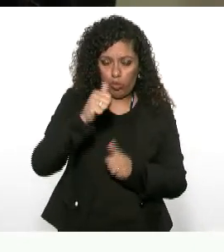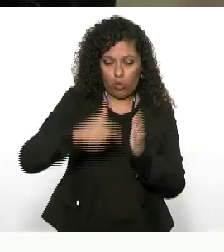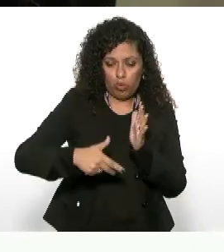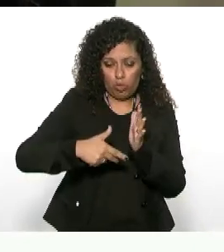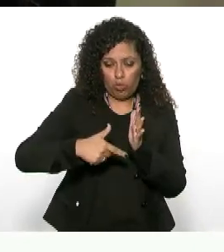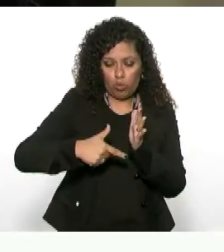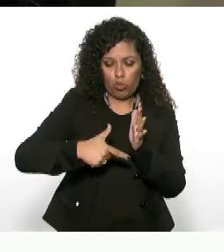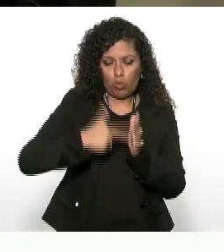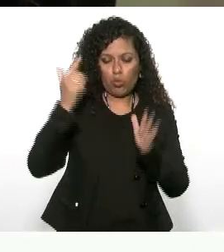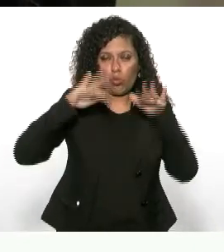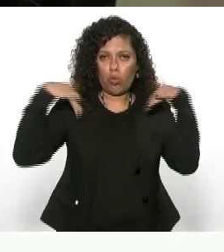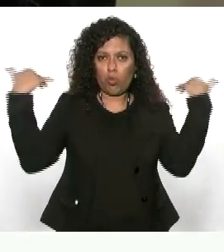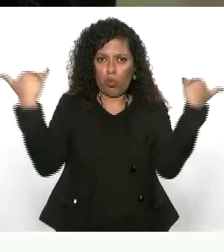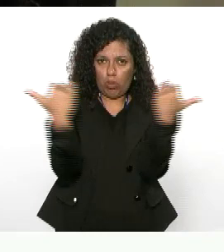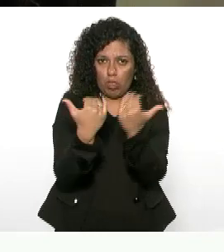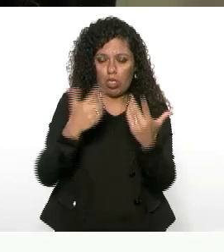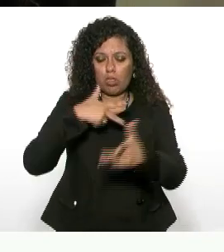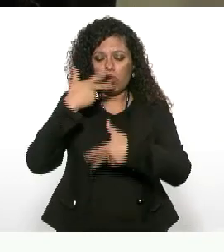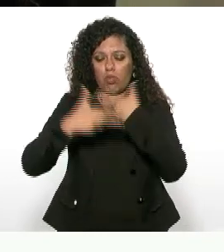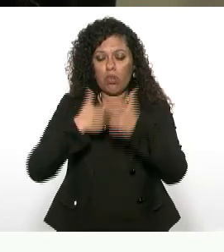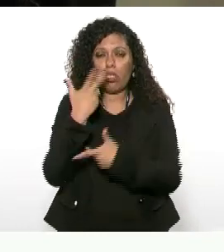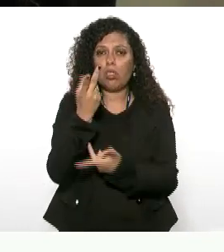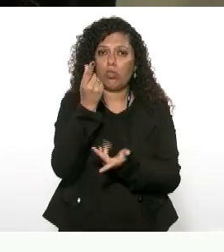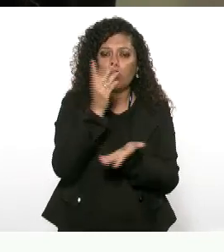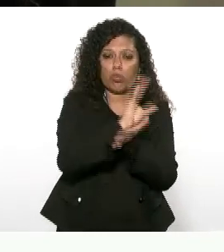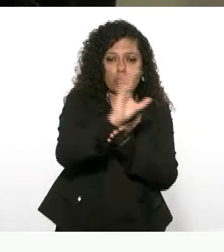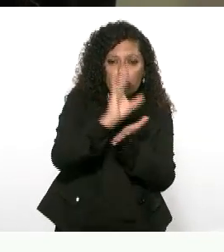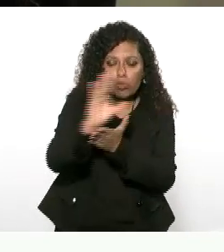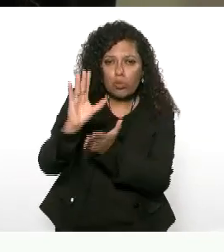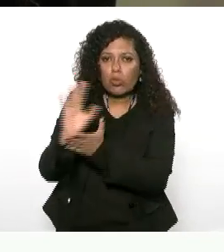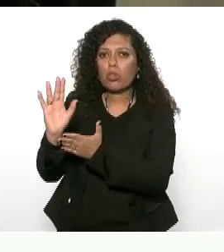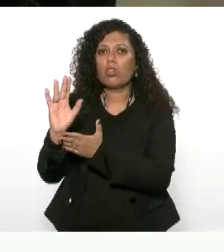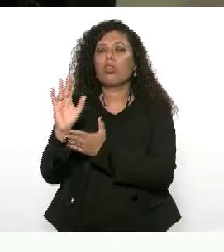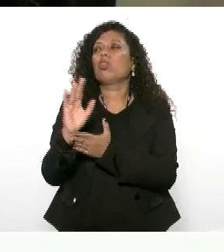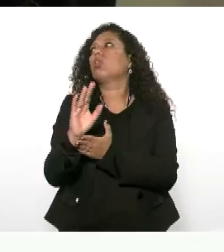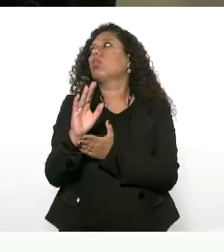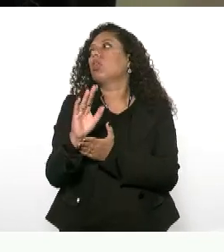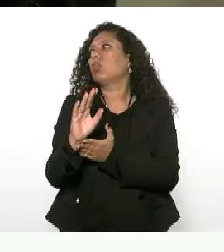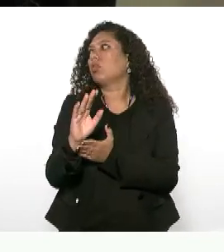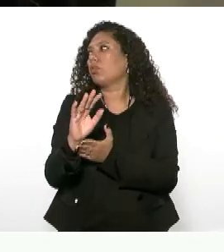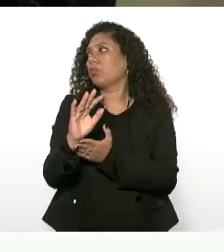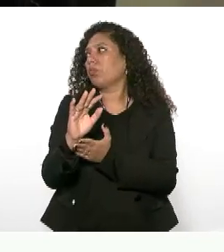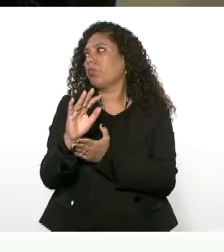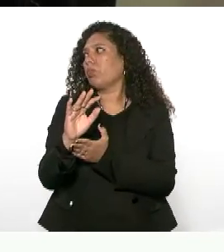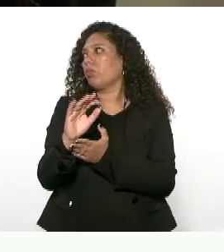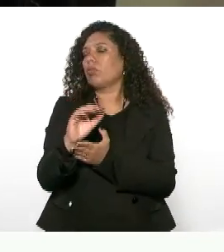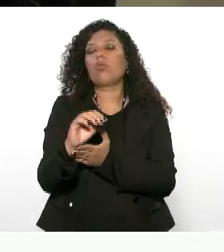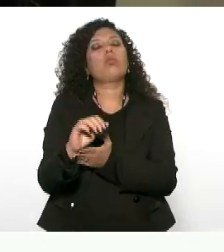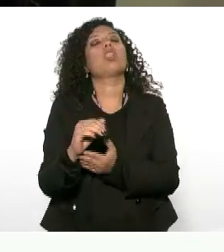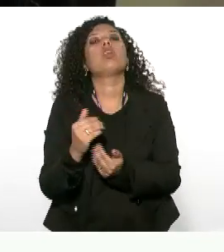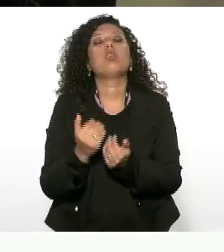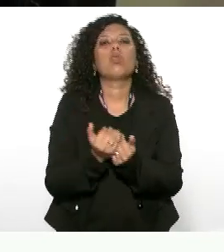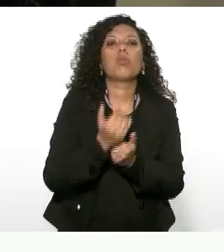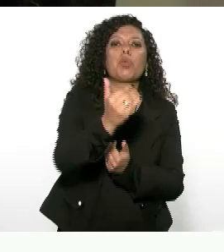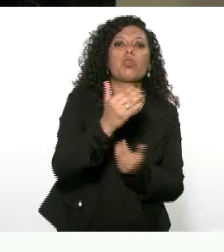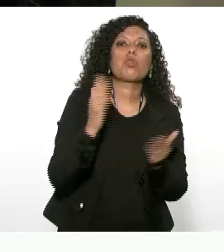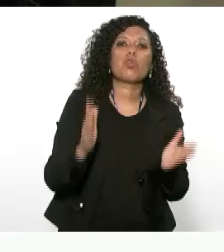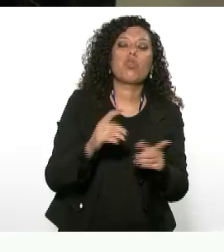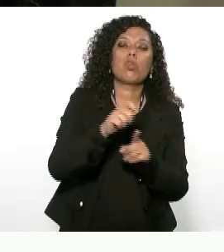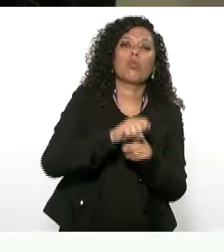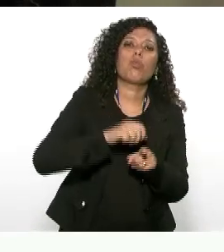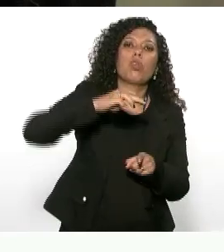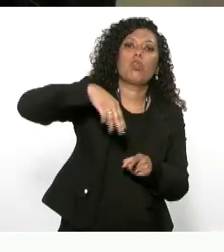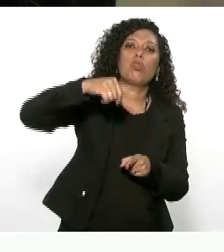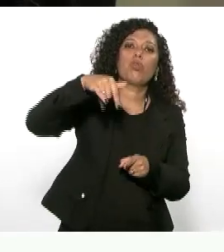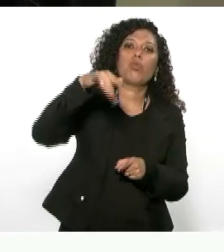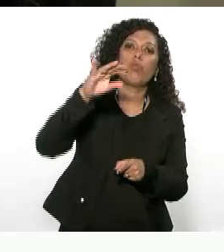workshop sobre o repasse fundo a fundo. Já foi realizado o primeiro workshop, que foi no mês de maio,